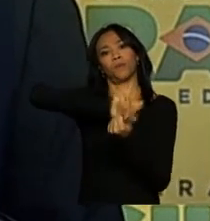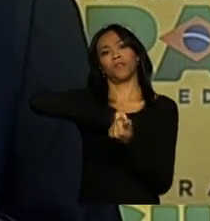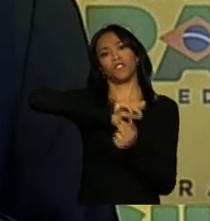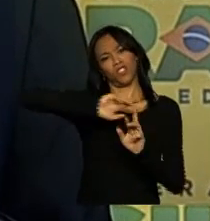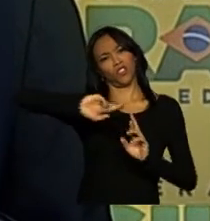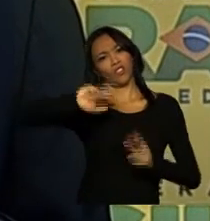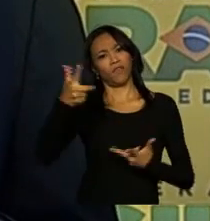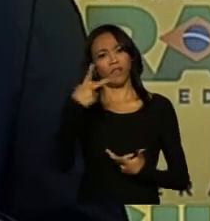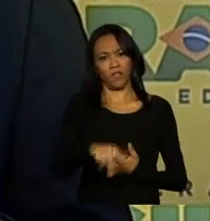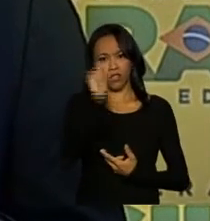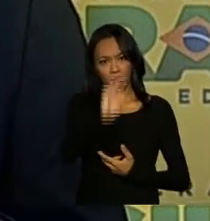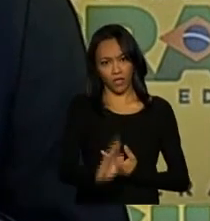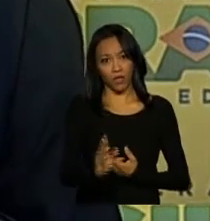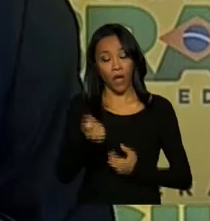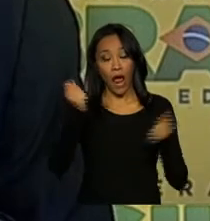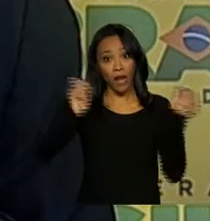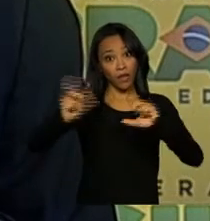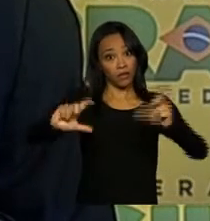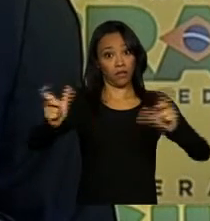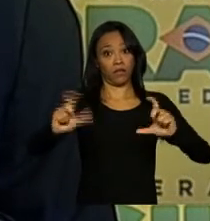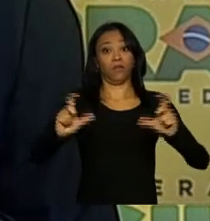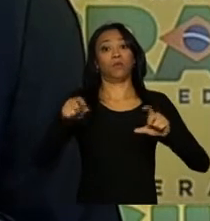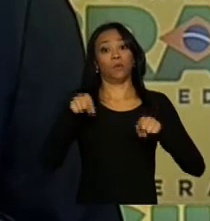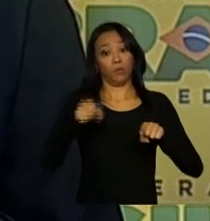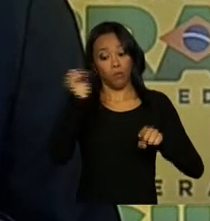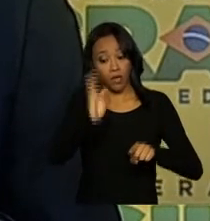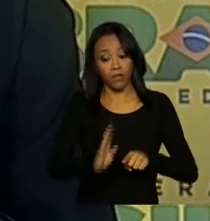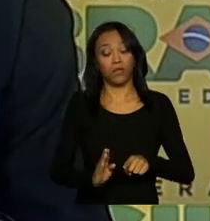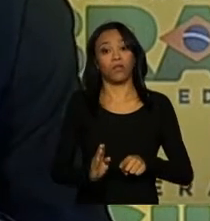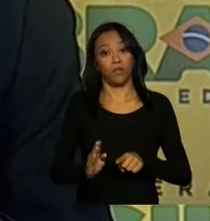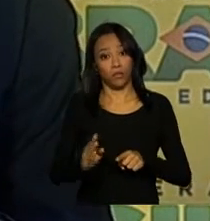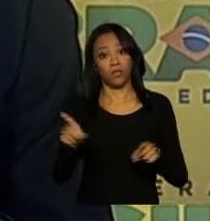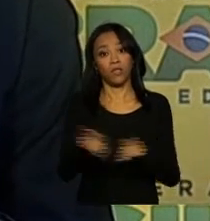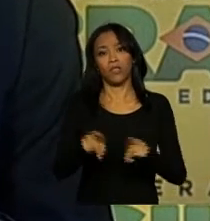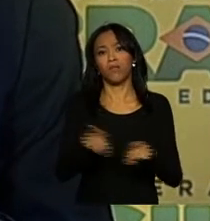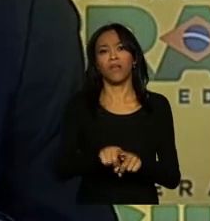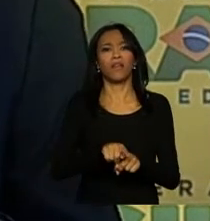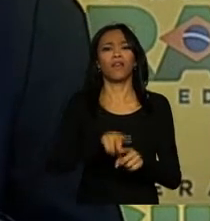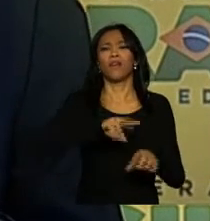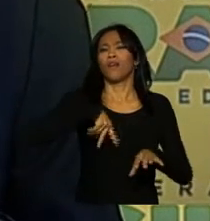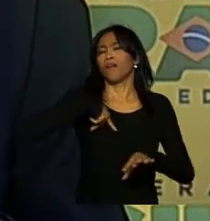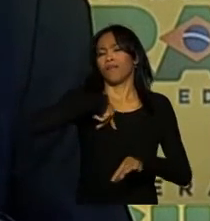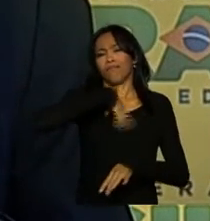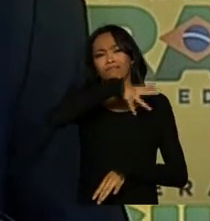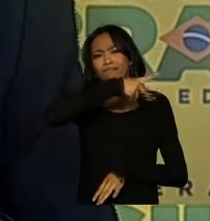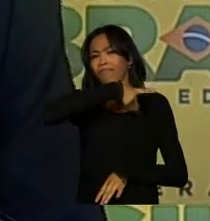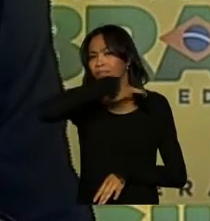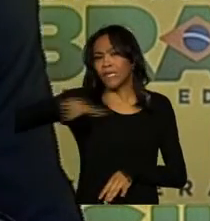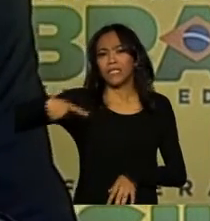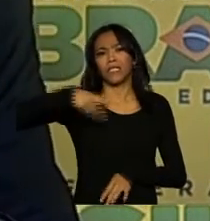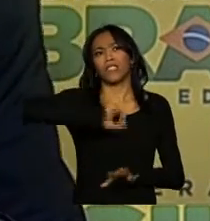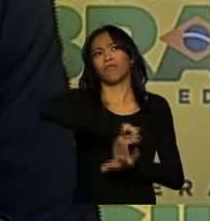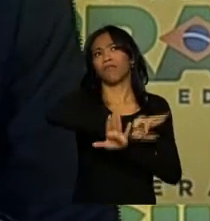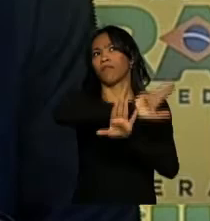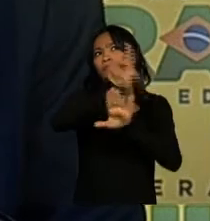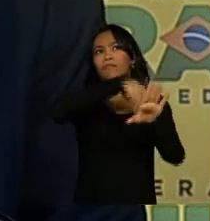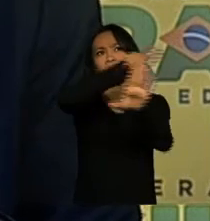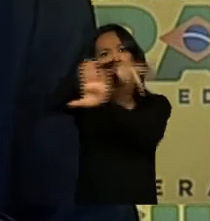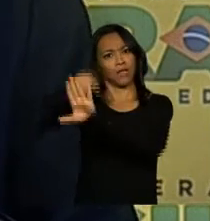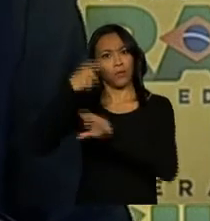brasil está alertando para isso em relação ao brasil muitos chefes de estado em toda parte estão muito preocupados com o que acontece no